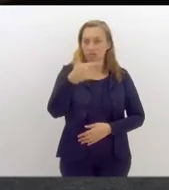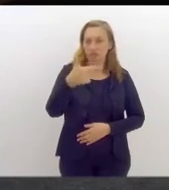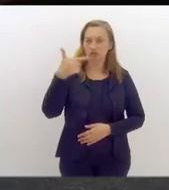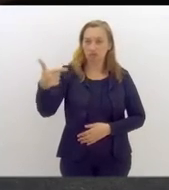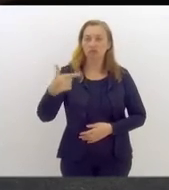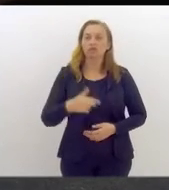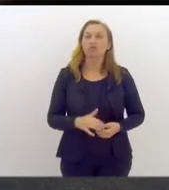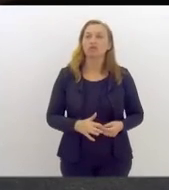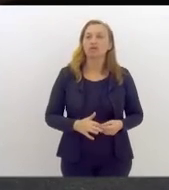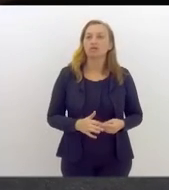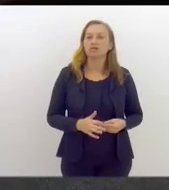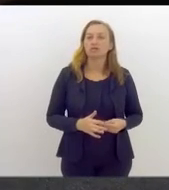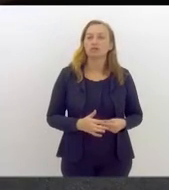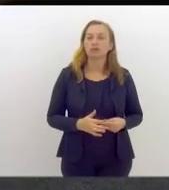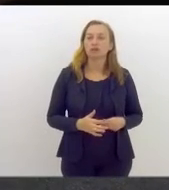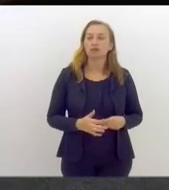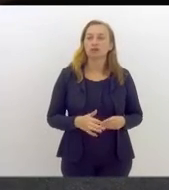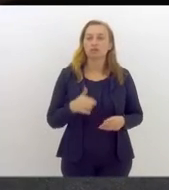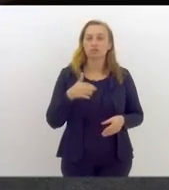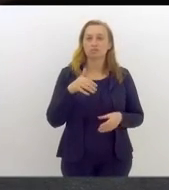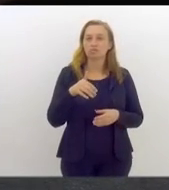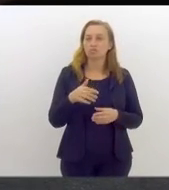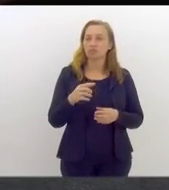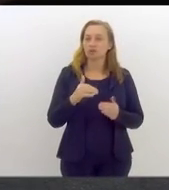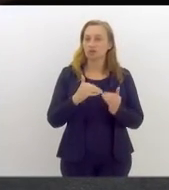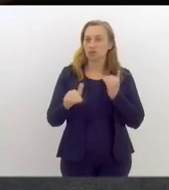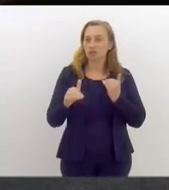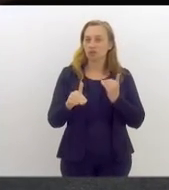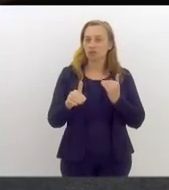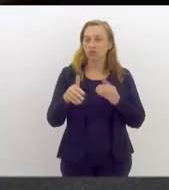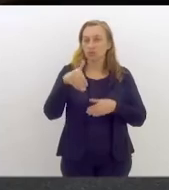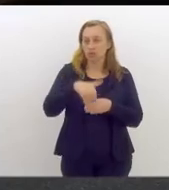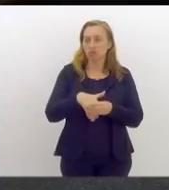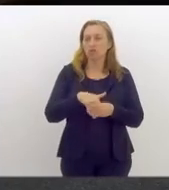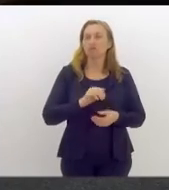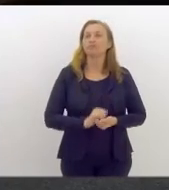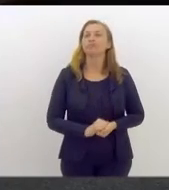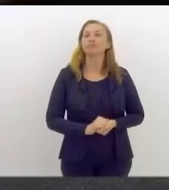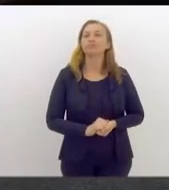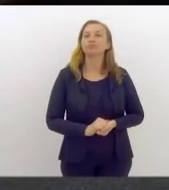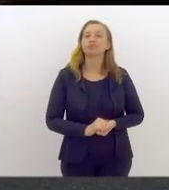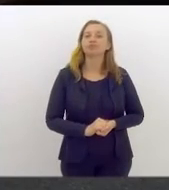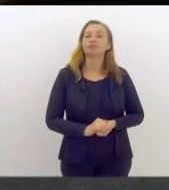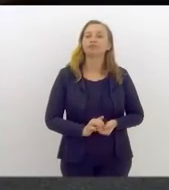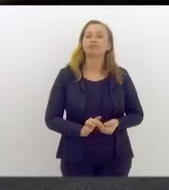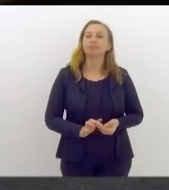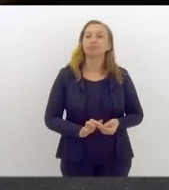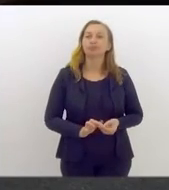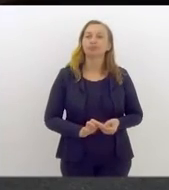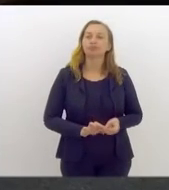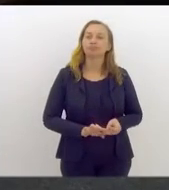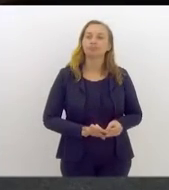1492/22. Estou me abstendo. Me abstendo.